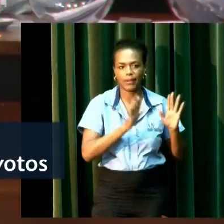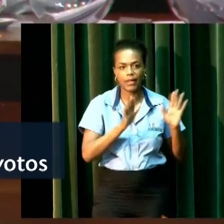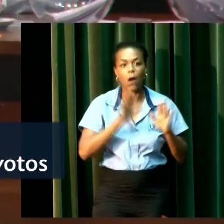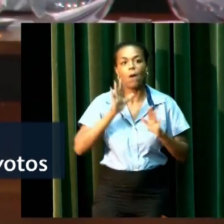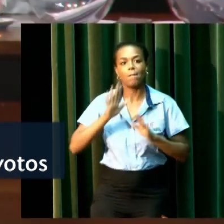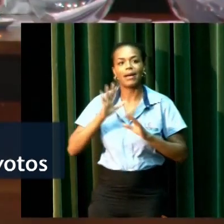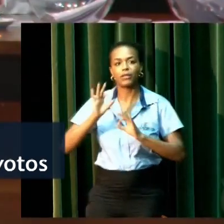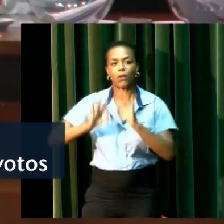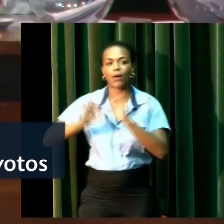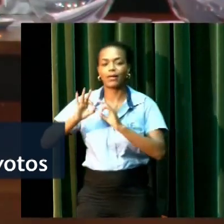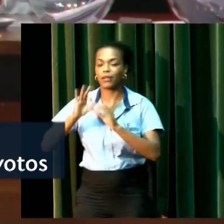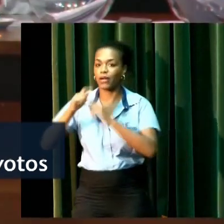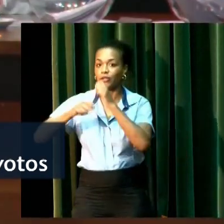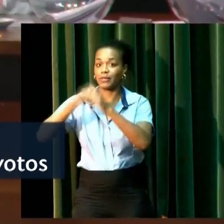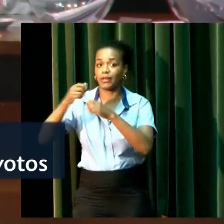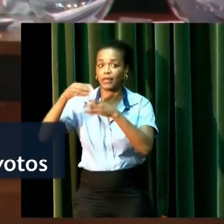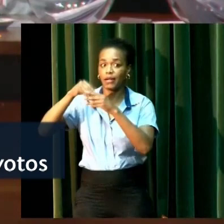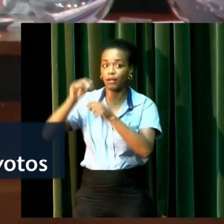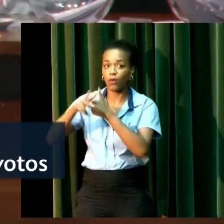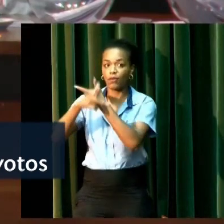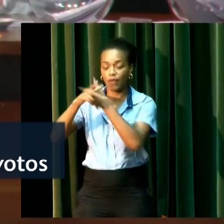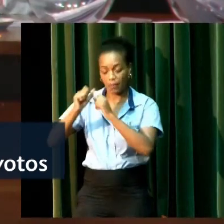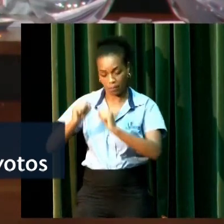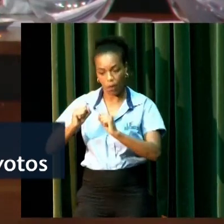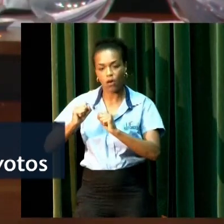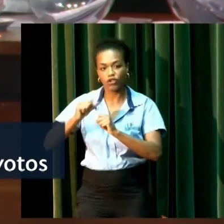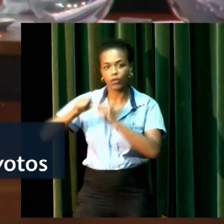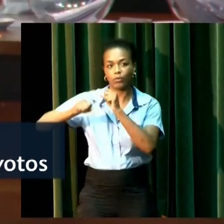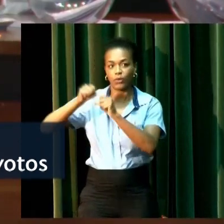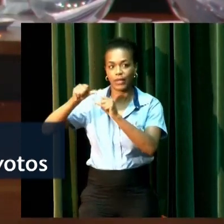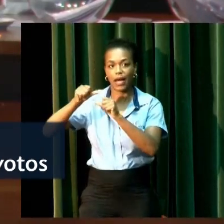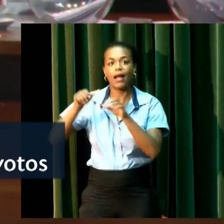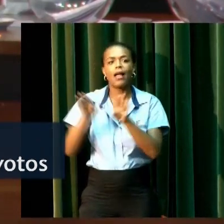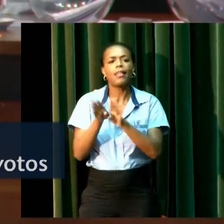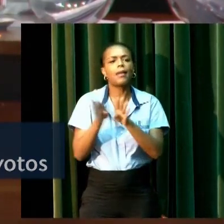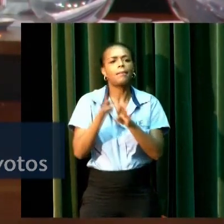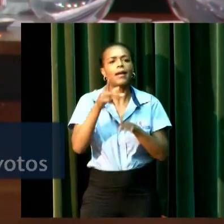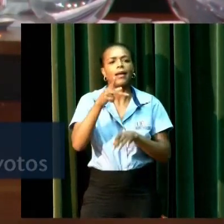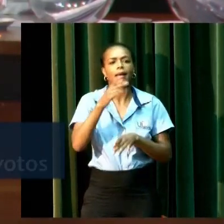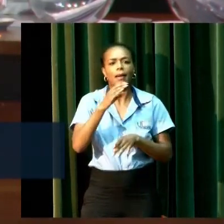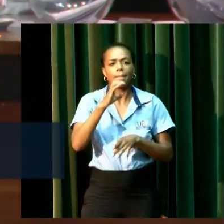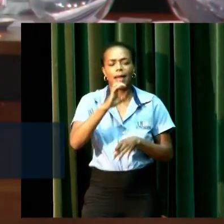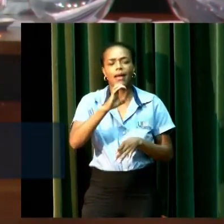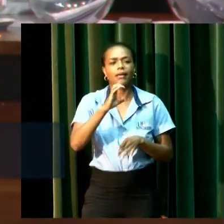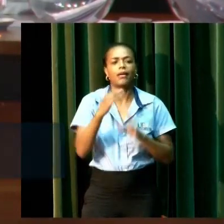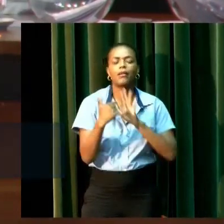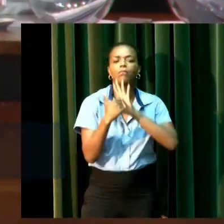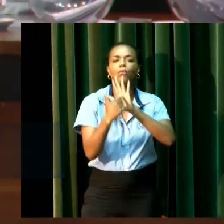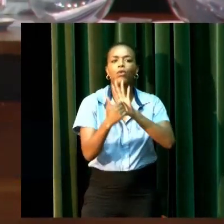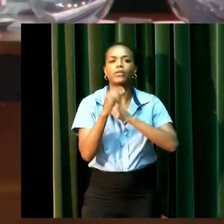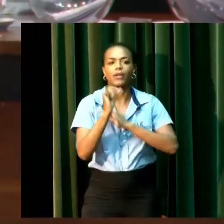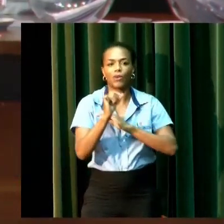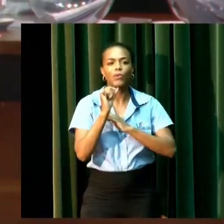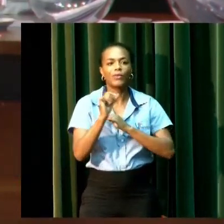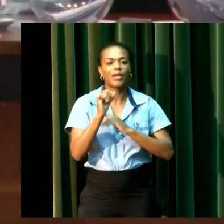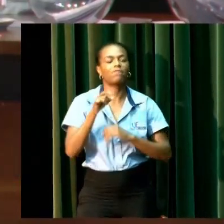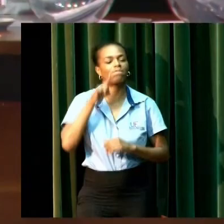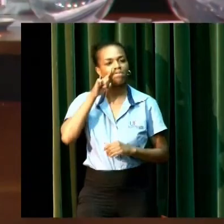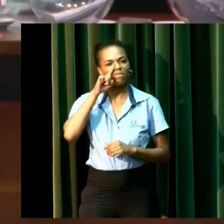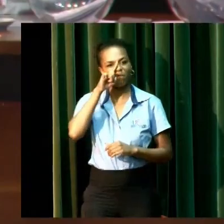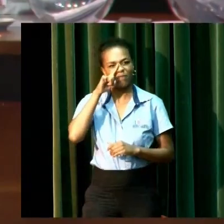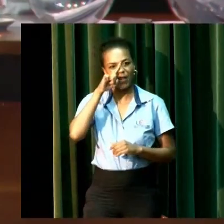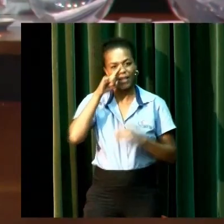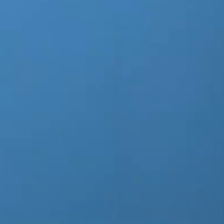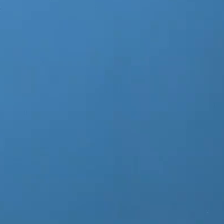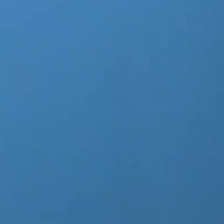eleitoral se reunirá para definir as listas tríplices uma para reitor e outra para vice-reitor que serão enviadas ao Ministério